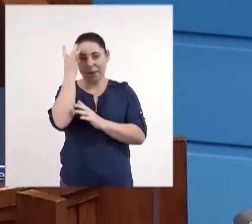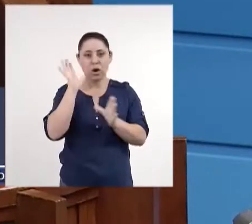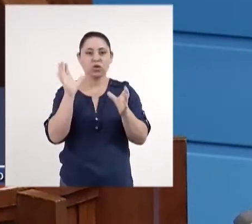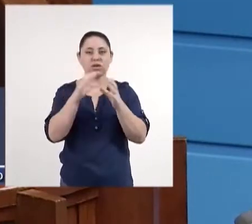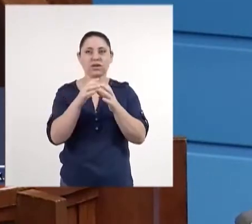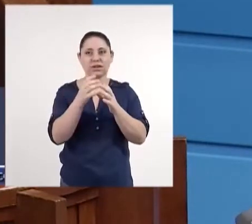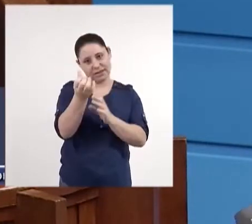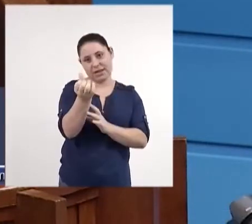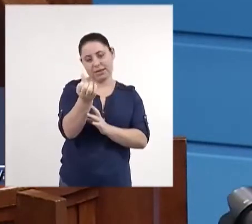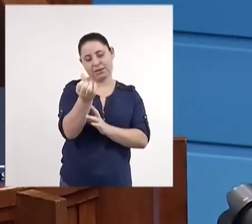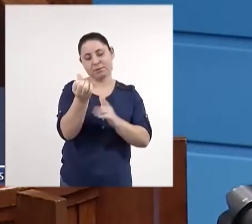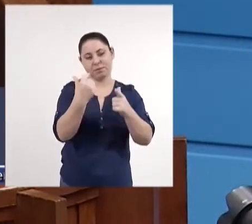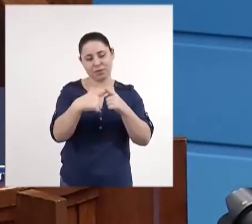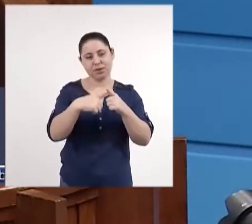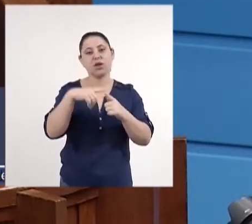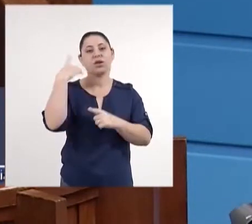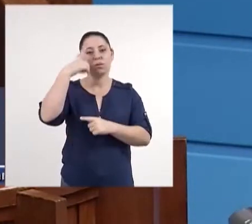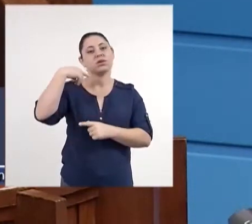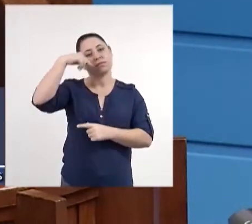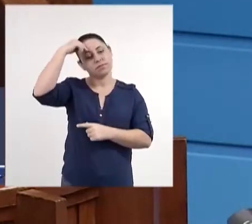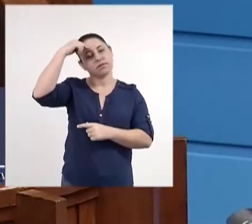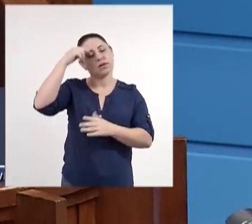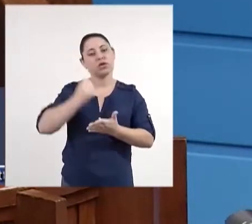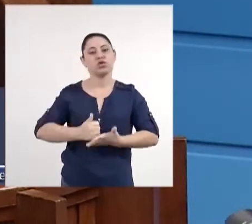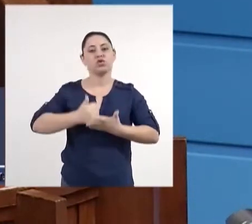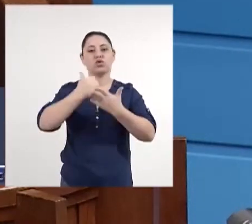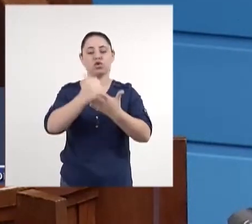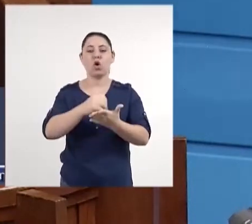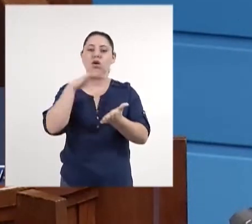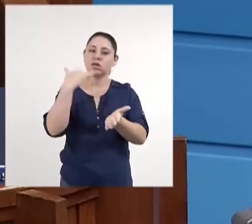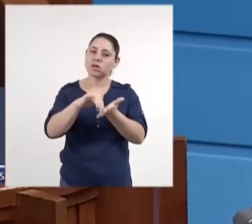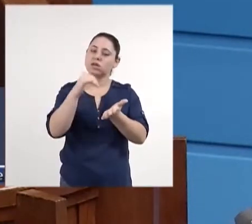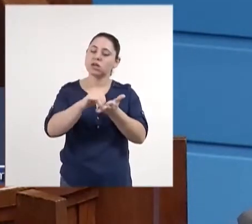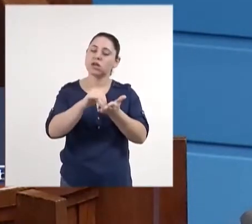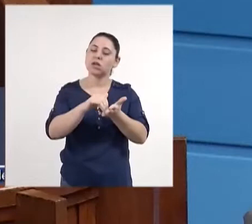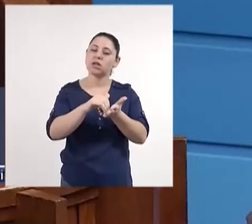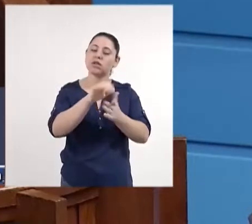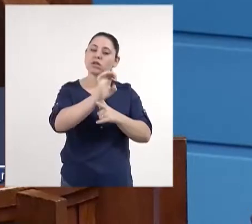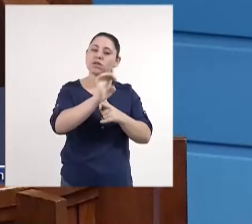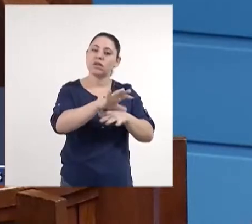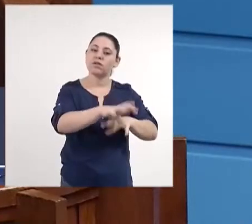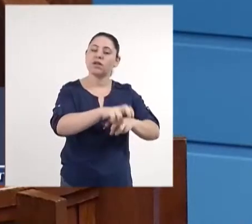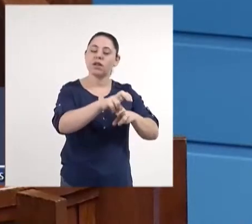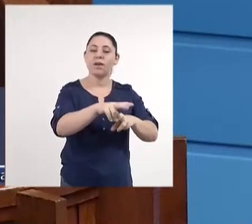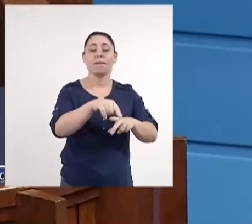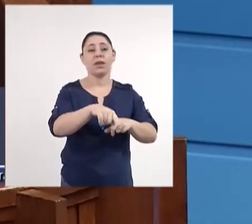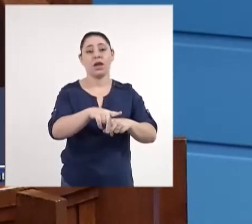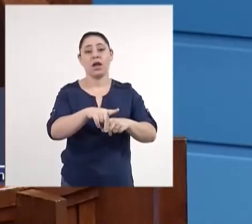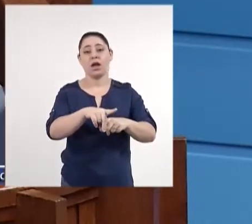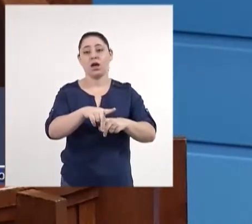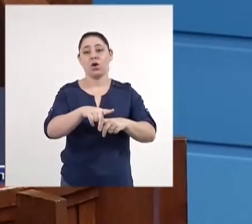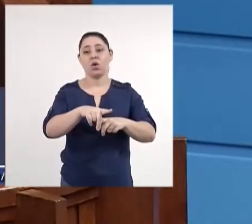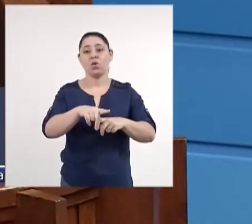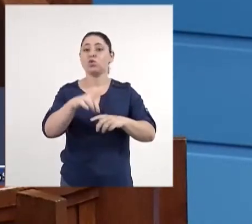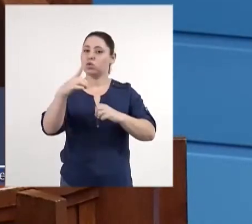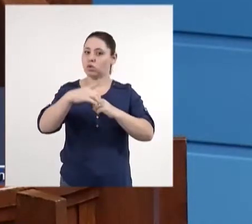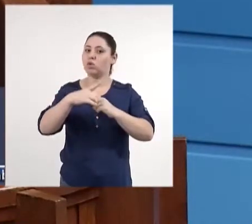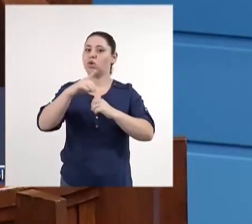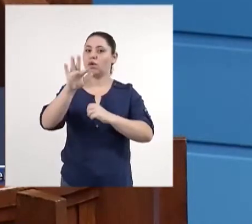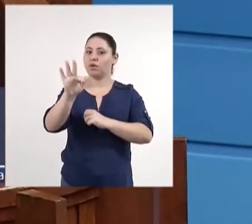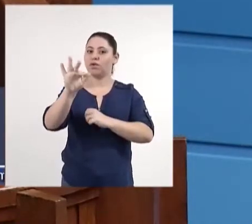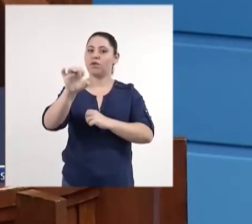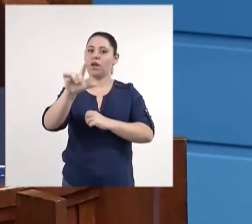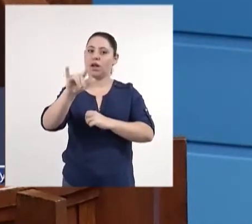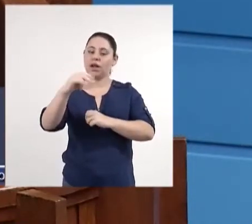mãos, até porque o deputado Zé Teixeira colaborou junto com a Secretaria de Estado de Fazenda. E aí o doutor Felipe, eu quero enaltecer o trabalho, nosso secretário